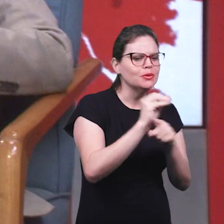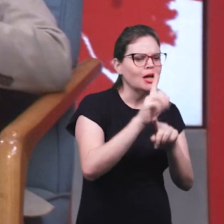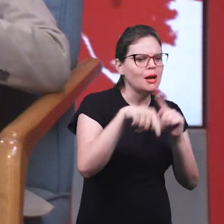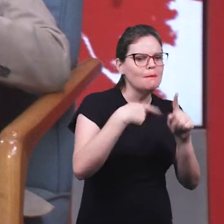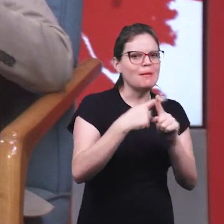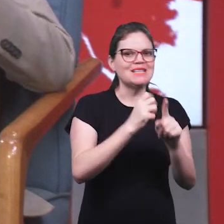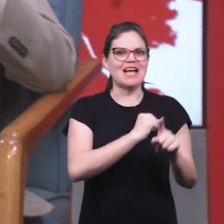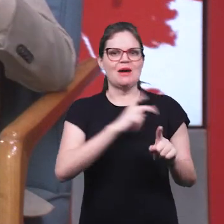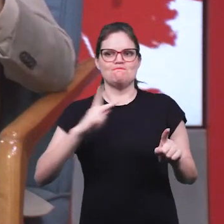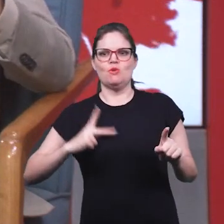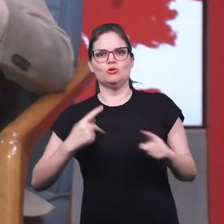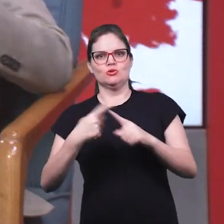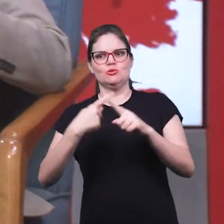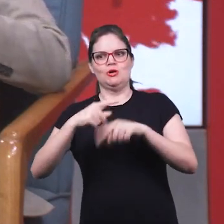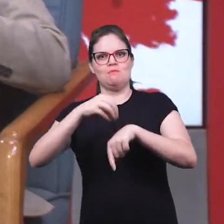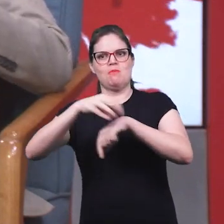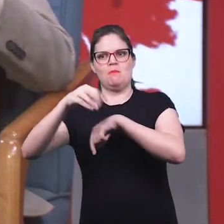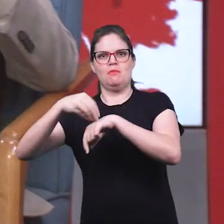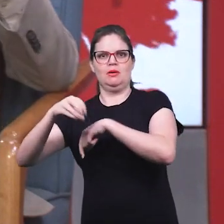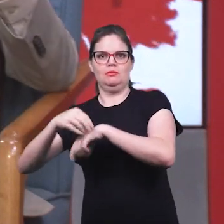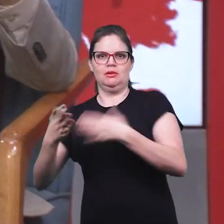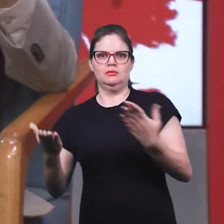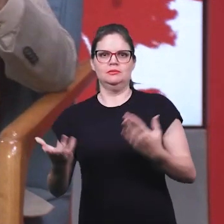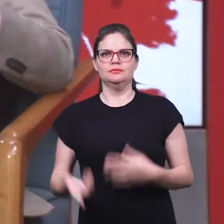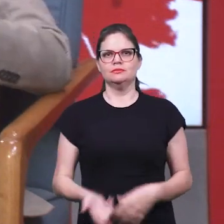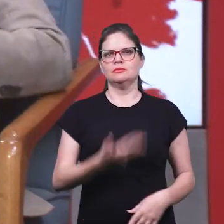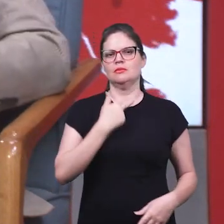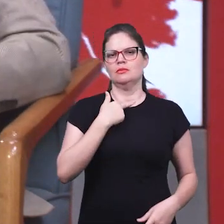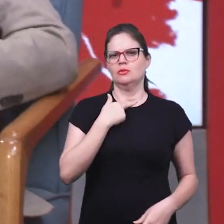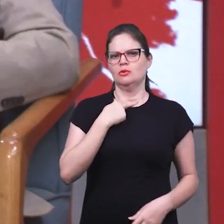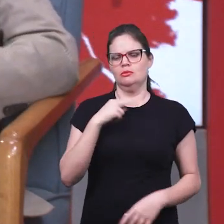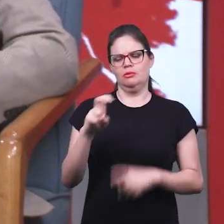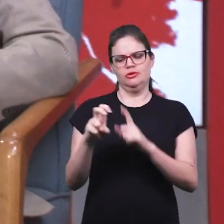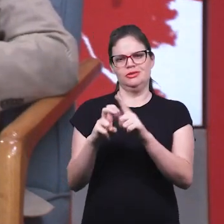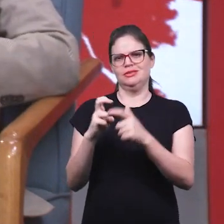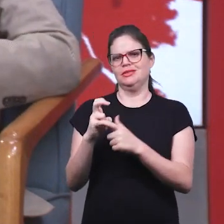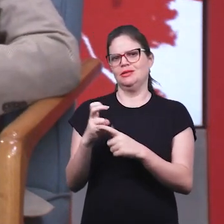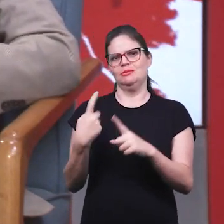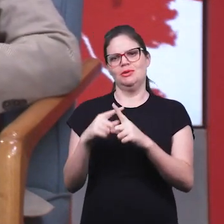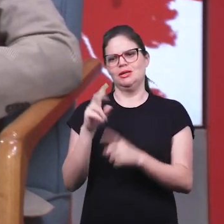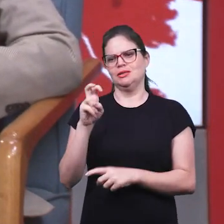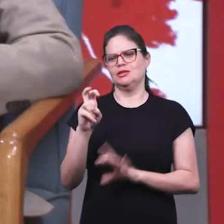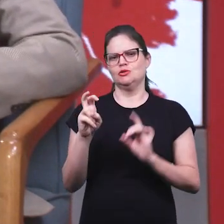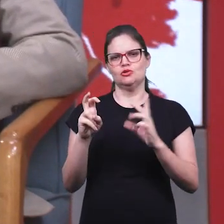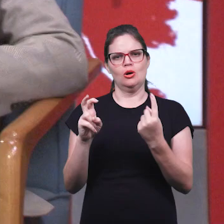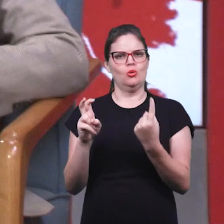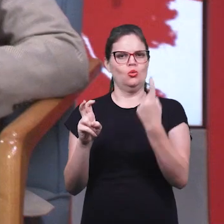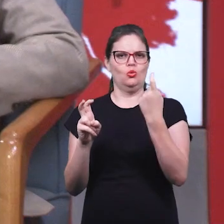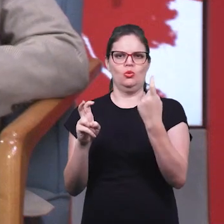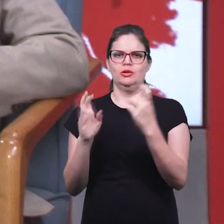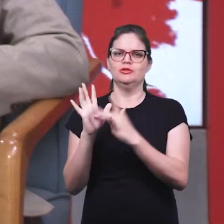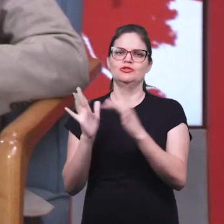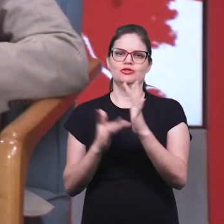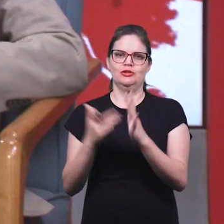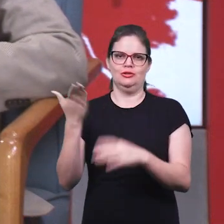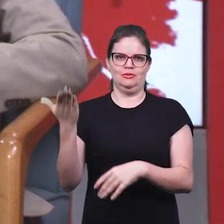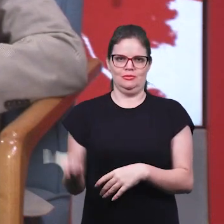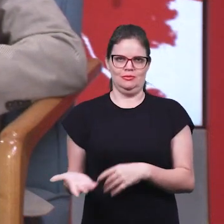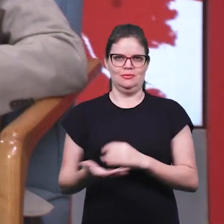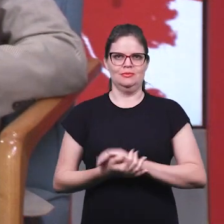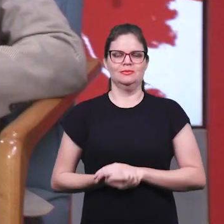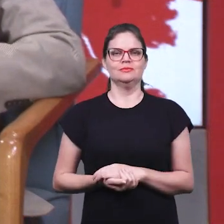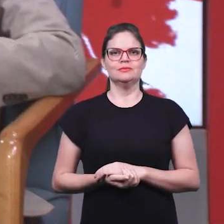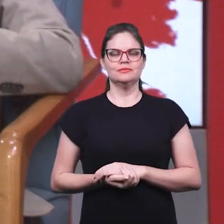que são enviados. Enfim, você não pode ter os 5 ministérios, porque aí seria Jesus, aí não tem como.